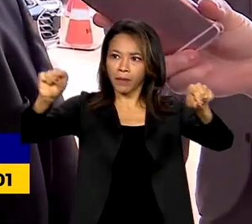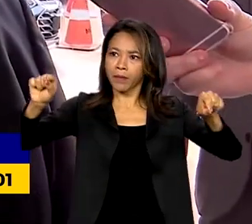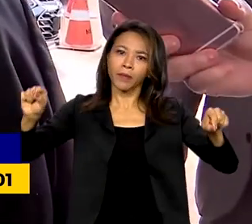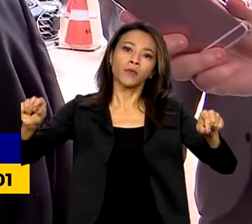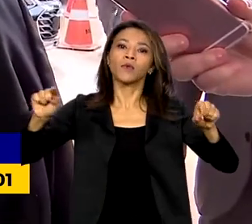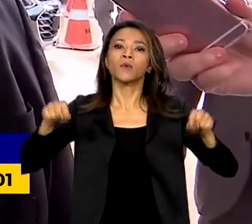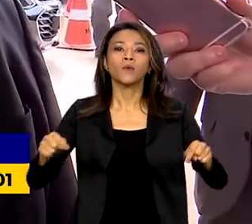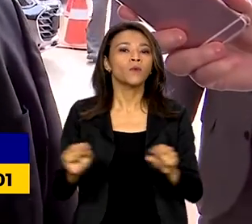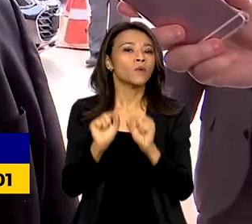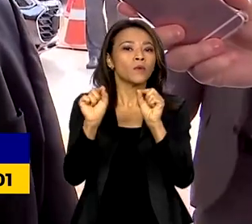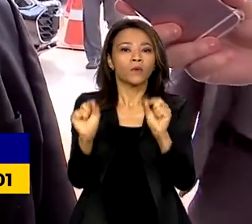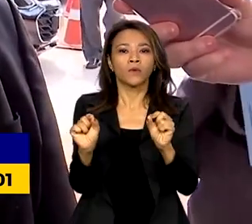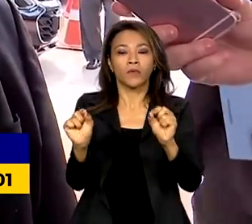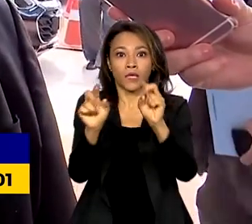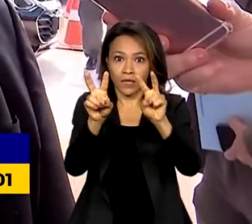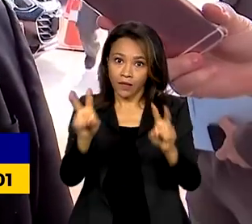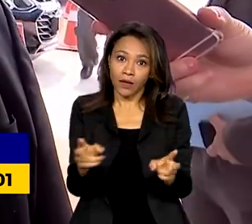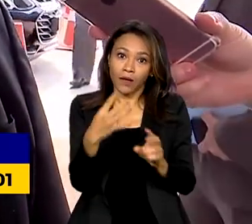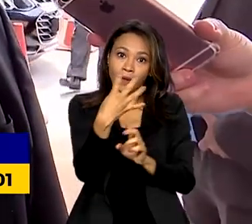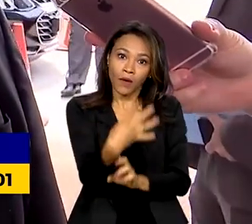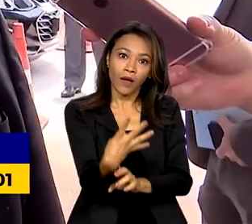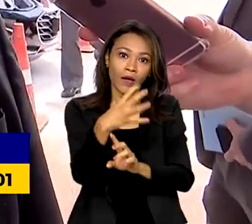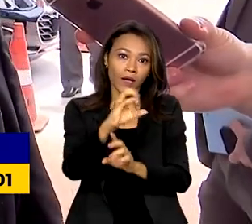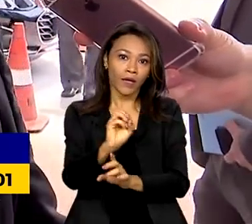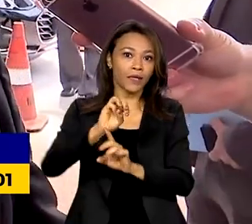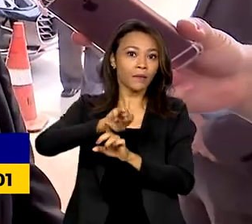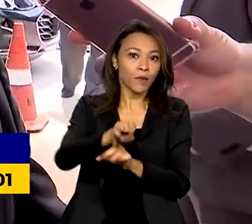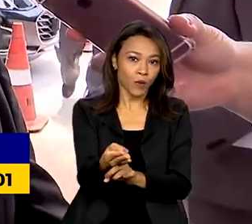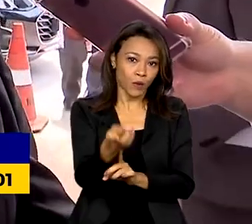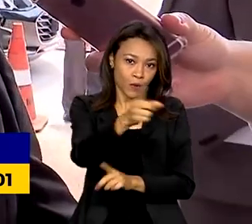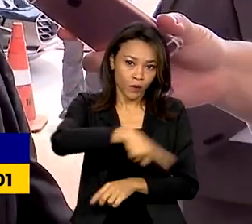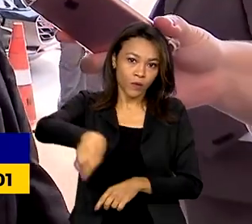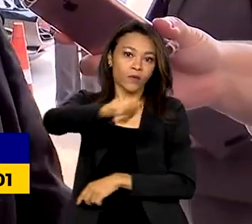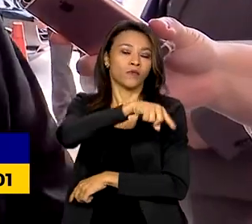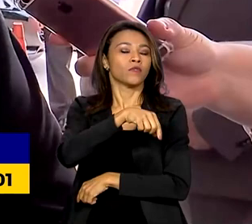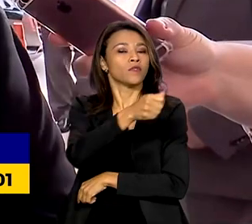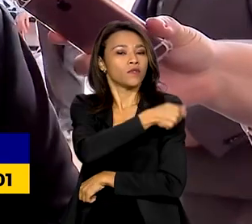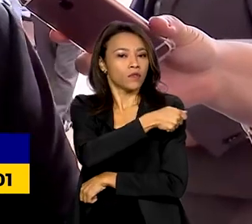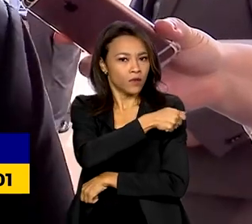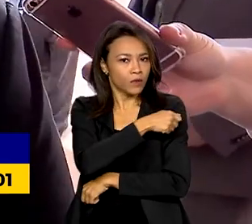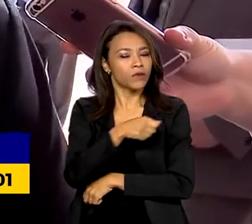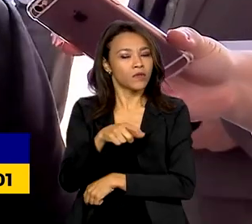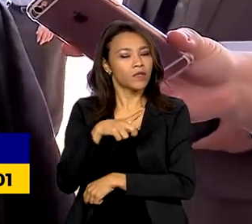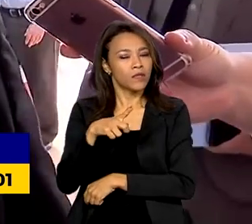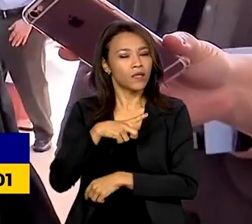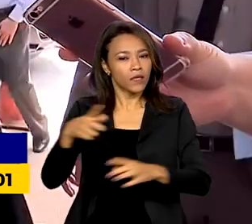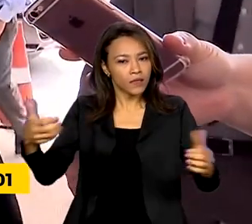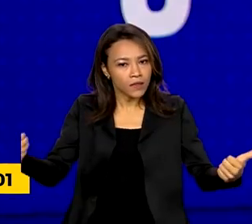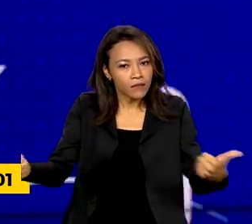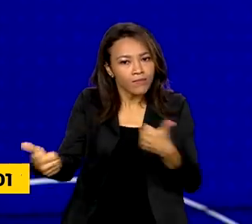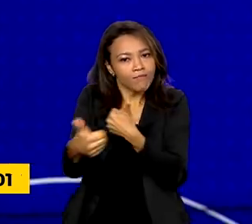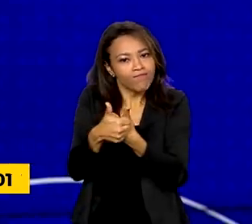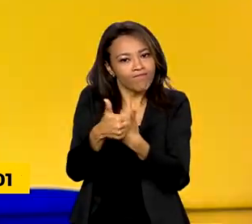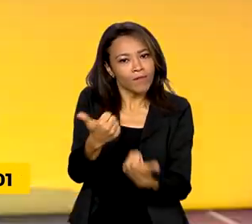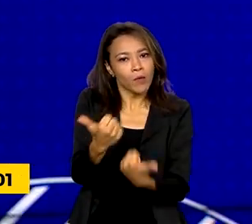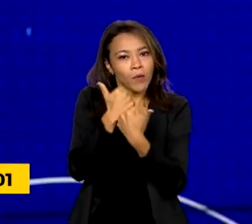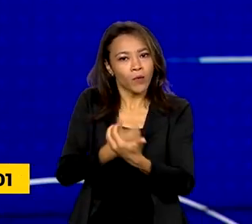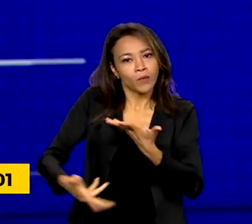tratando de aproximadamente 40 milhões de estudantes e por isso é preciso que haja essa atuação Federativa